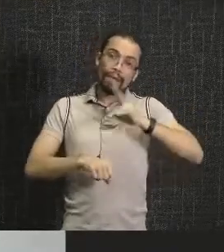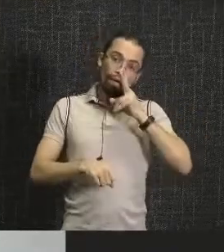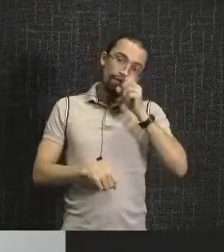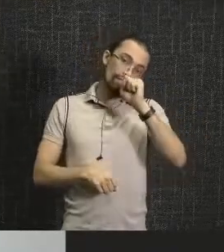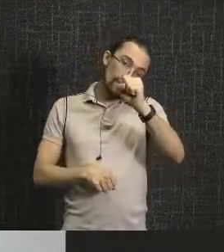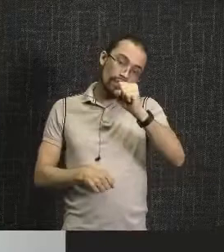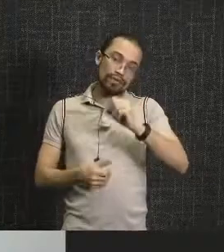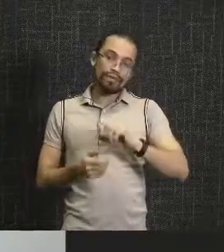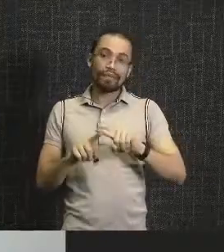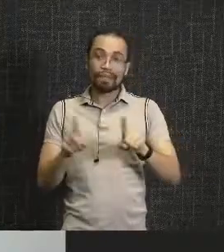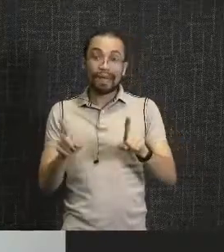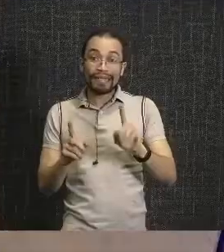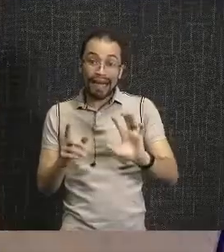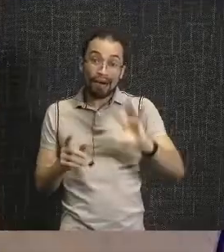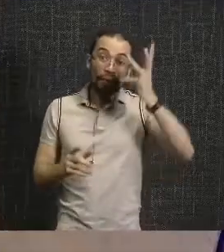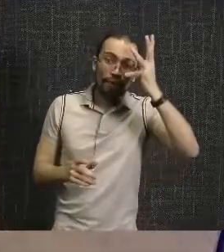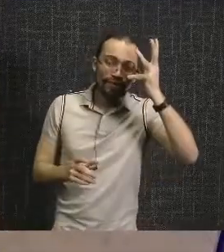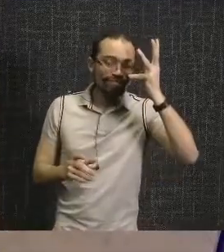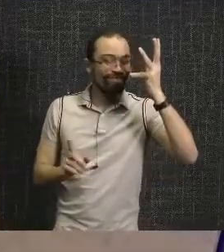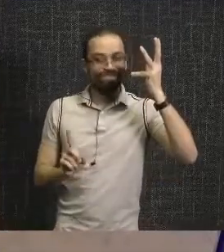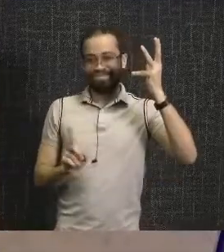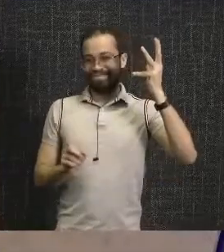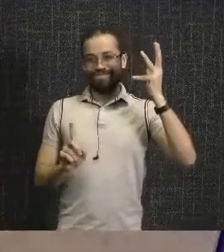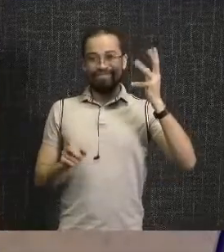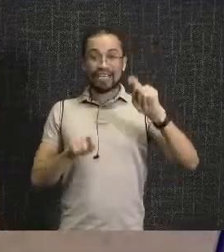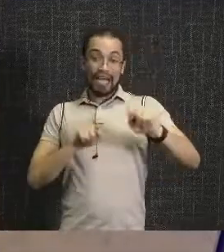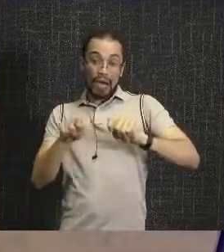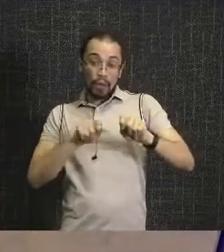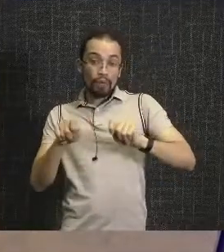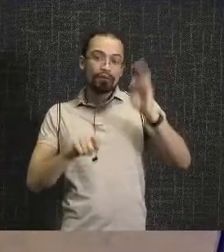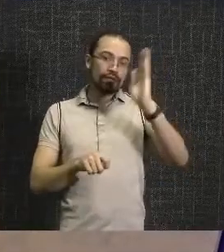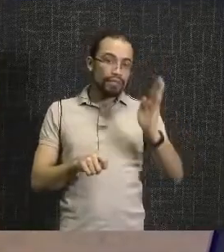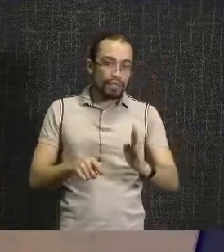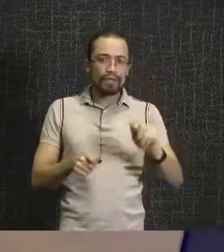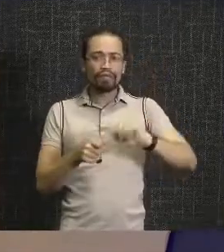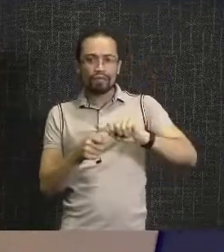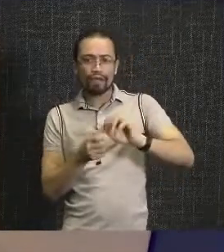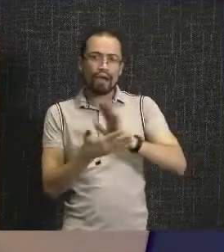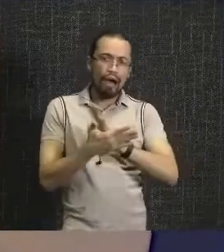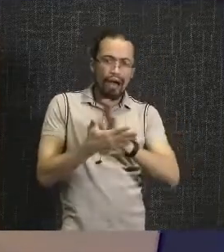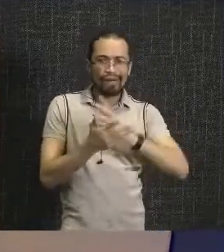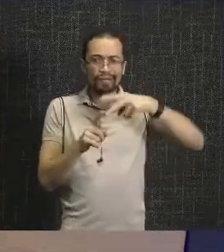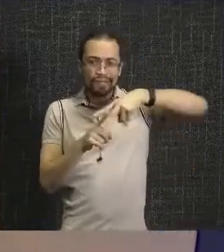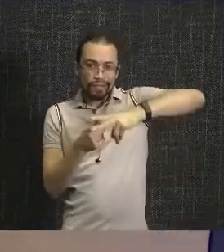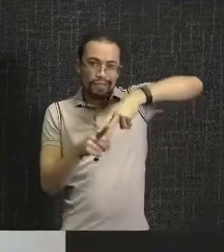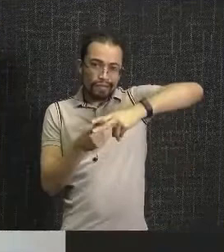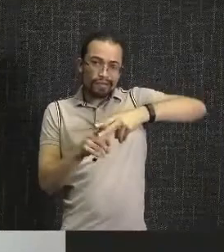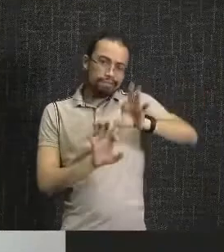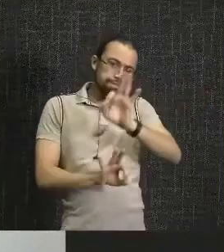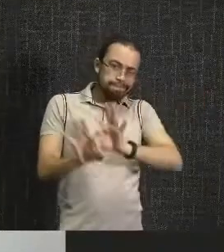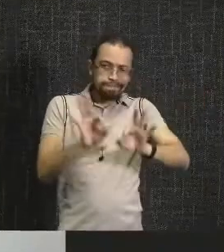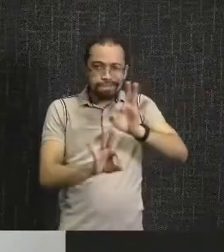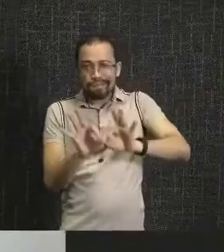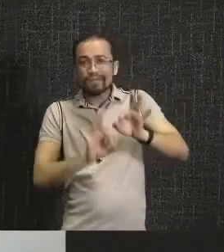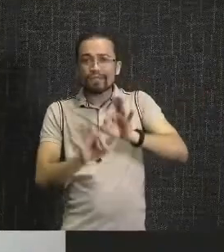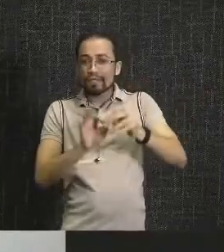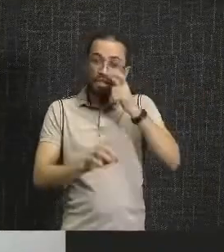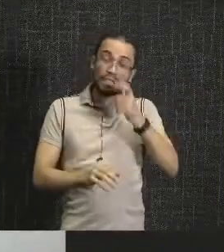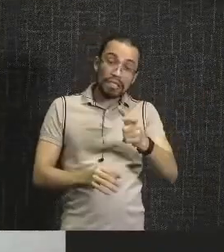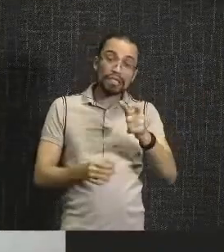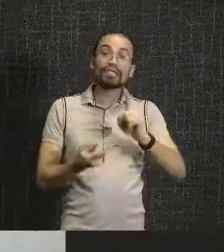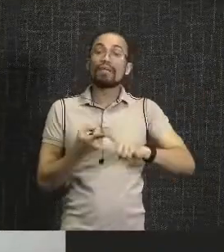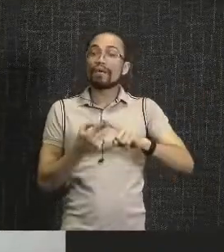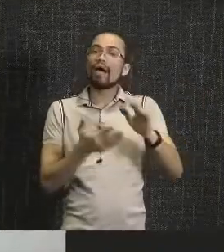a gente viu. A economia brasileira, ela fez reformas interessantes e reformas muito difíceis de ser feitas. Elas